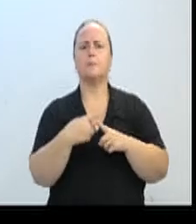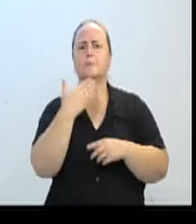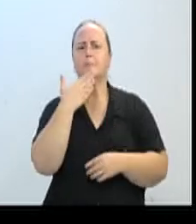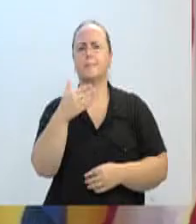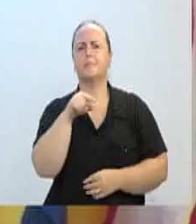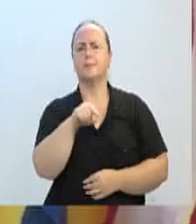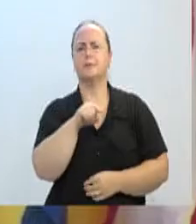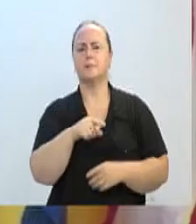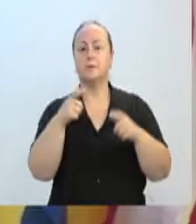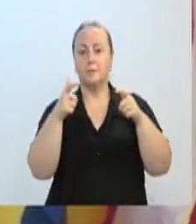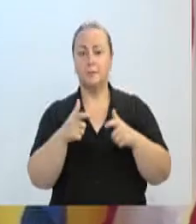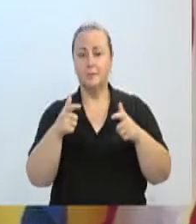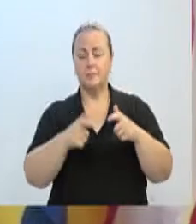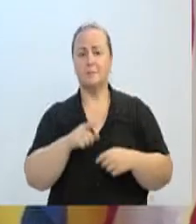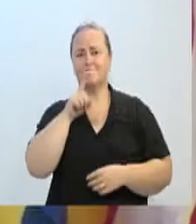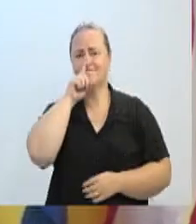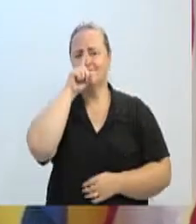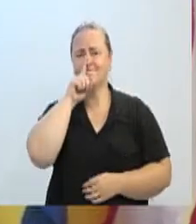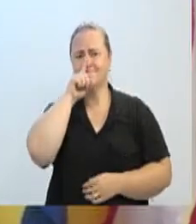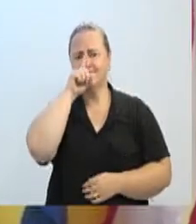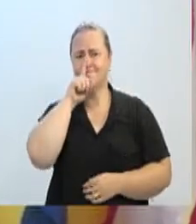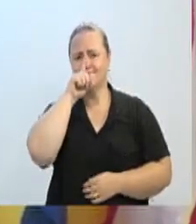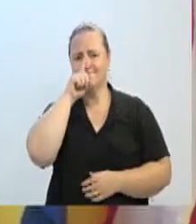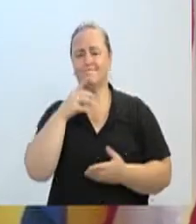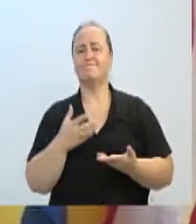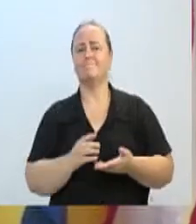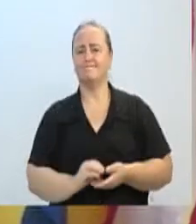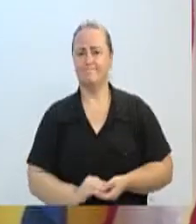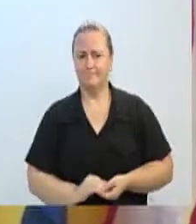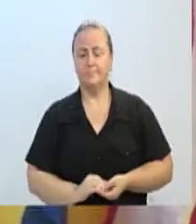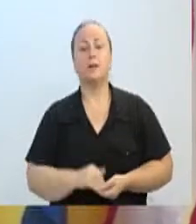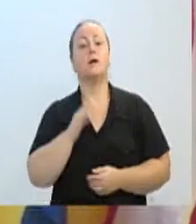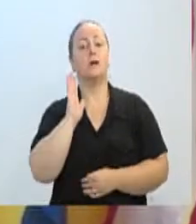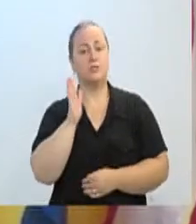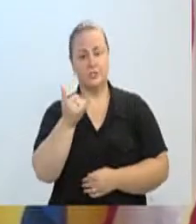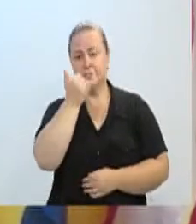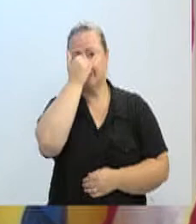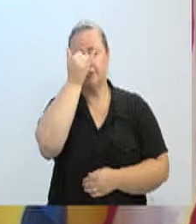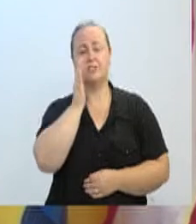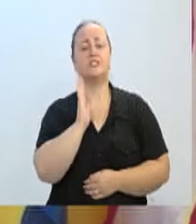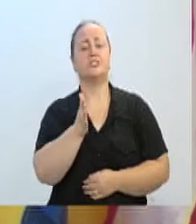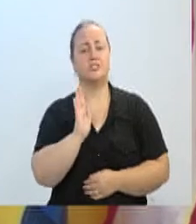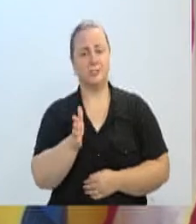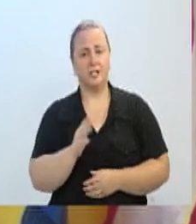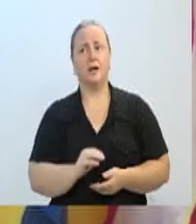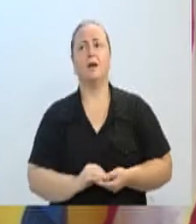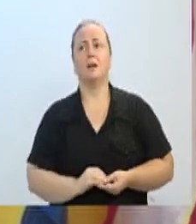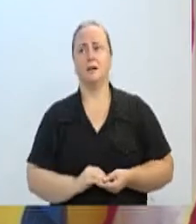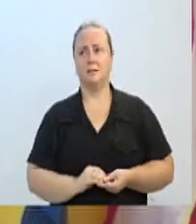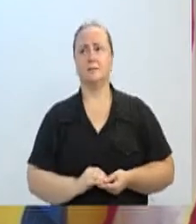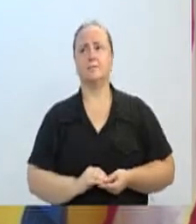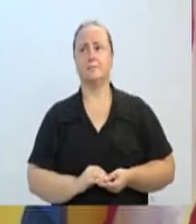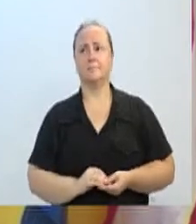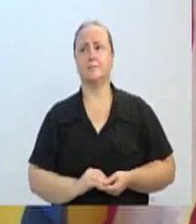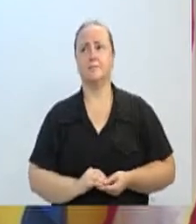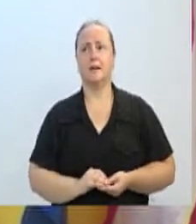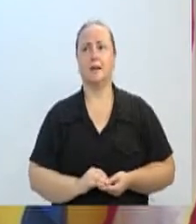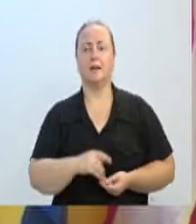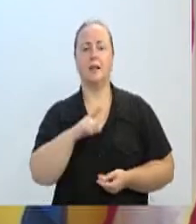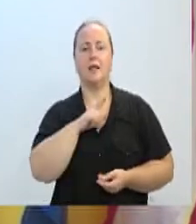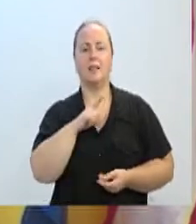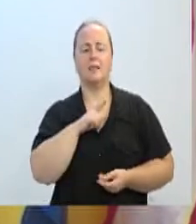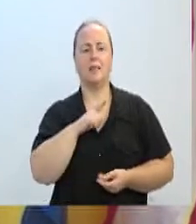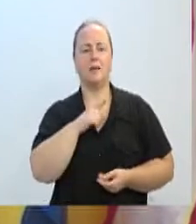É perigoso. O CI fica numa situação em que, se já aconteceu acidentes, que fica muito próximo de o carro